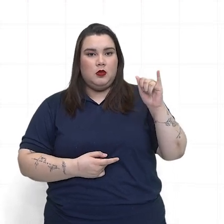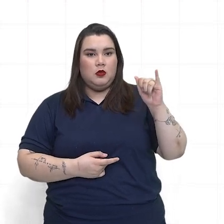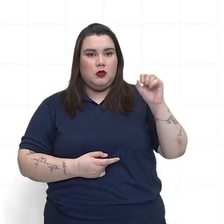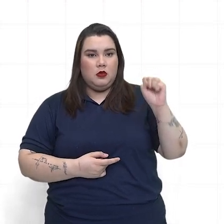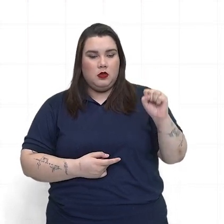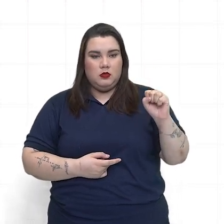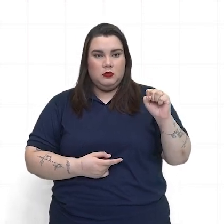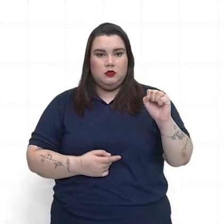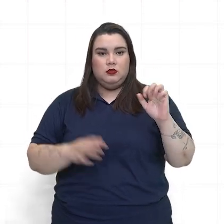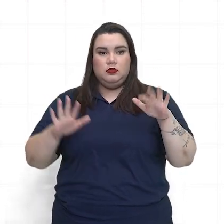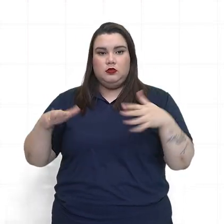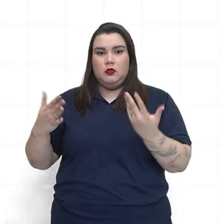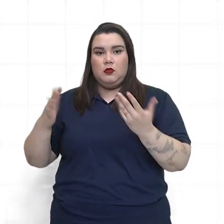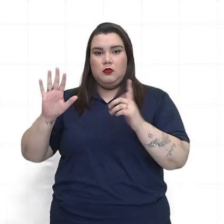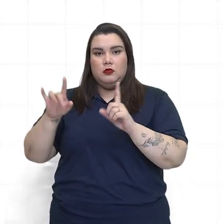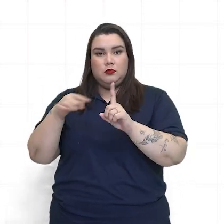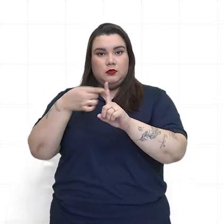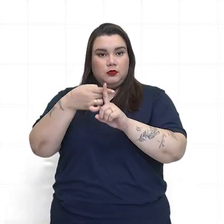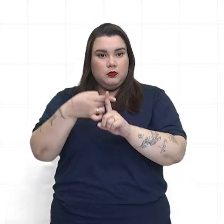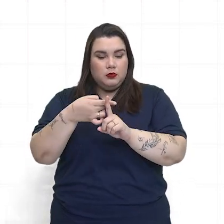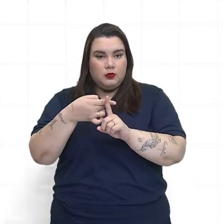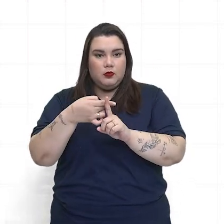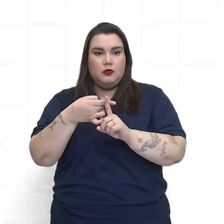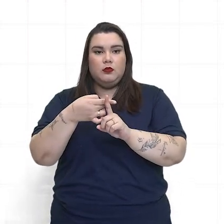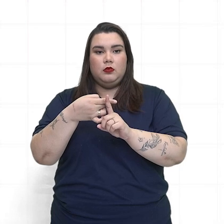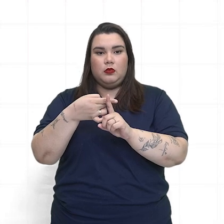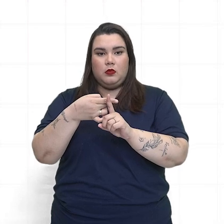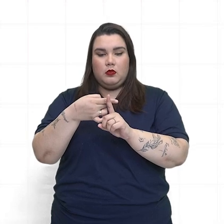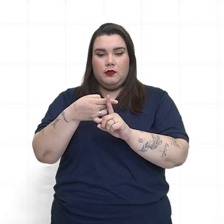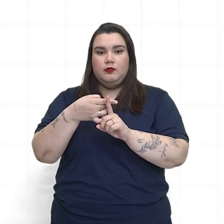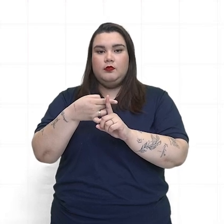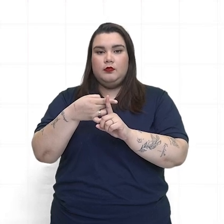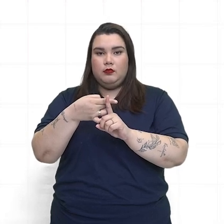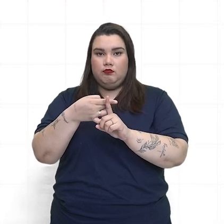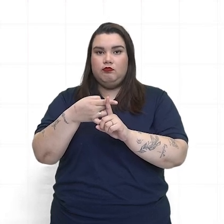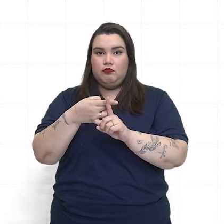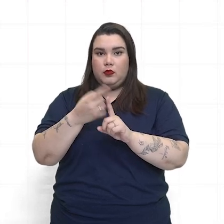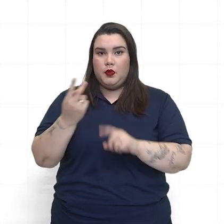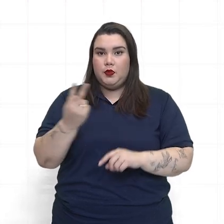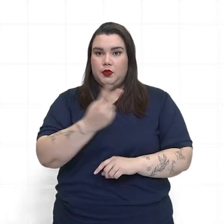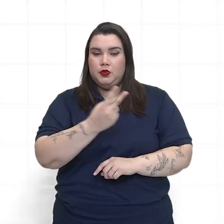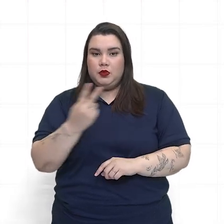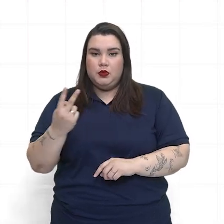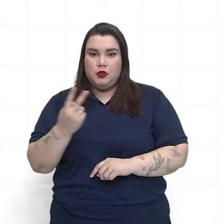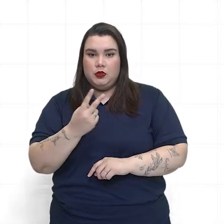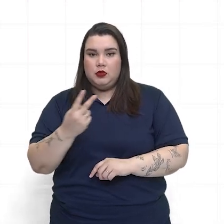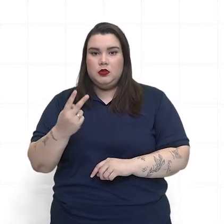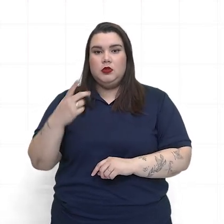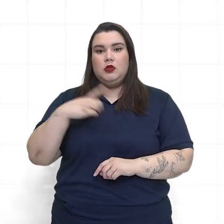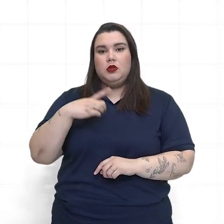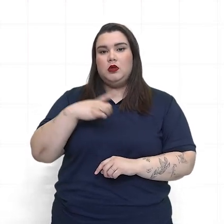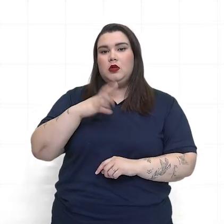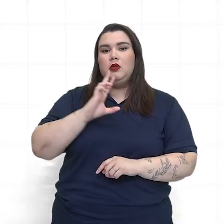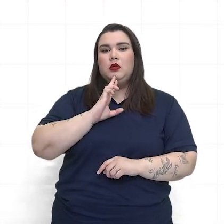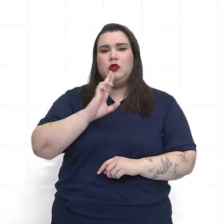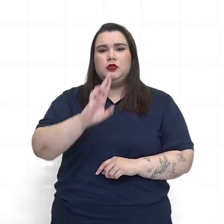ao somarmos, né, essas duas partes aqui, você,